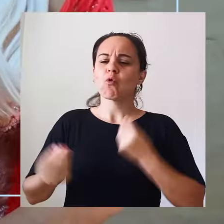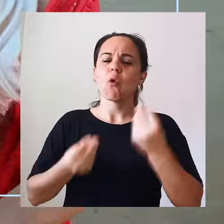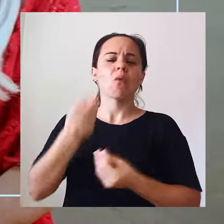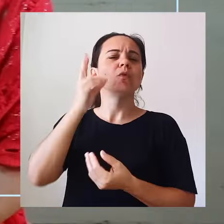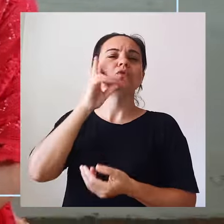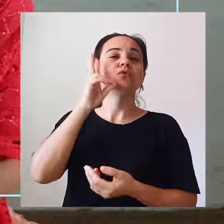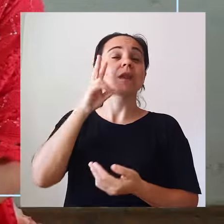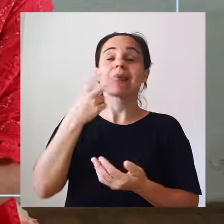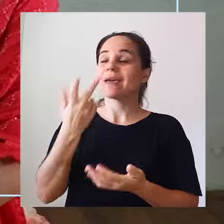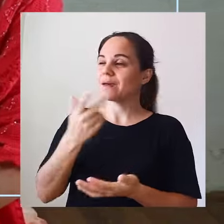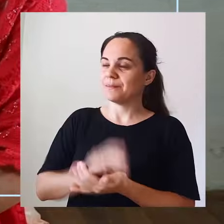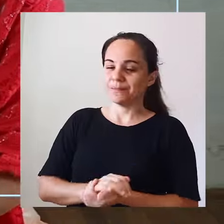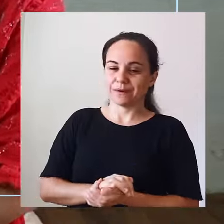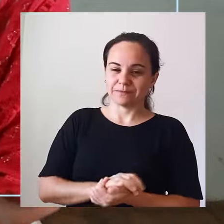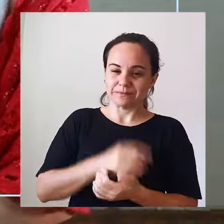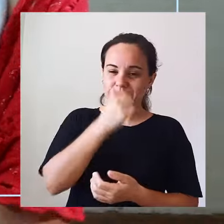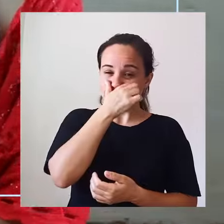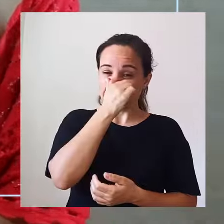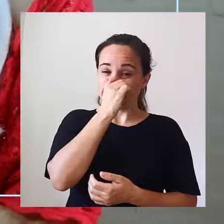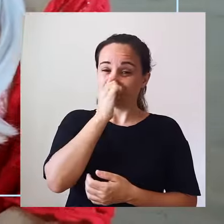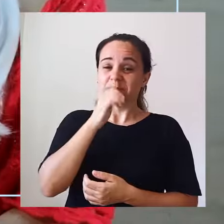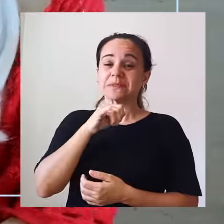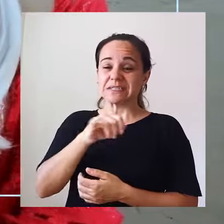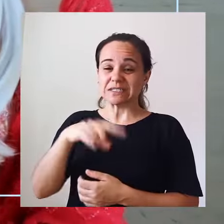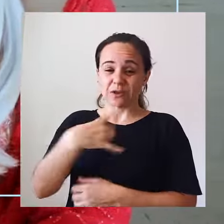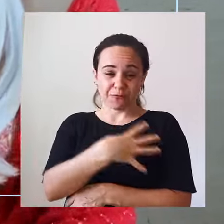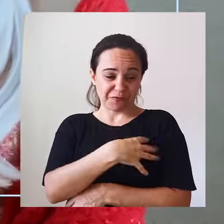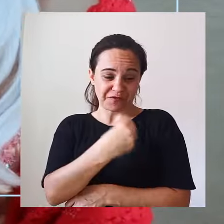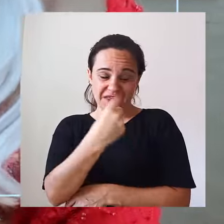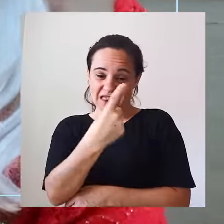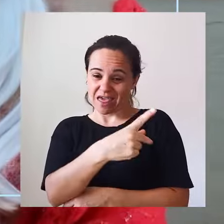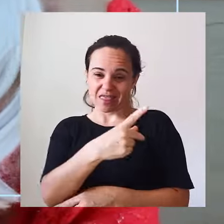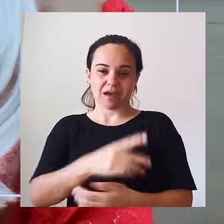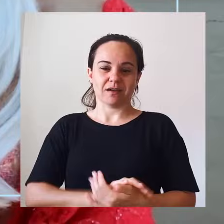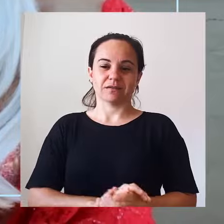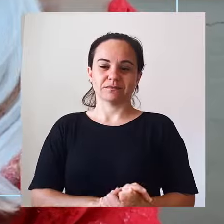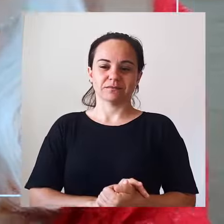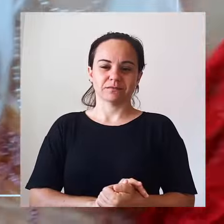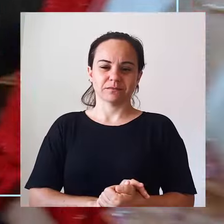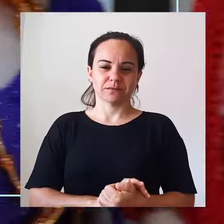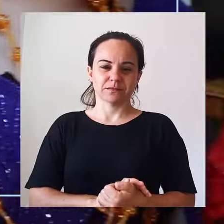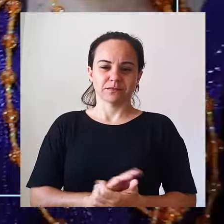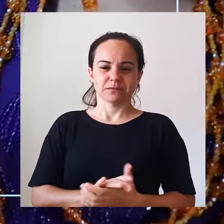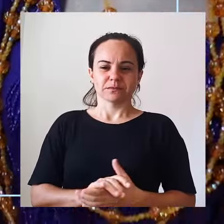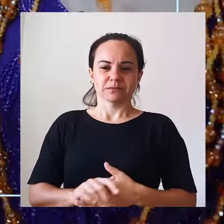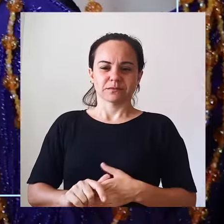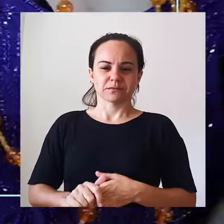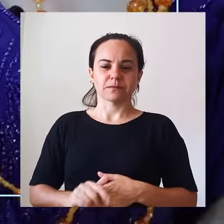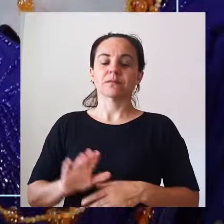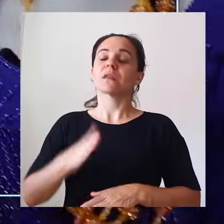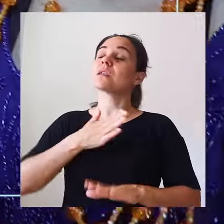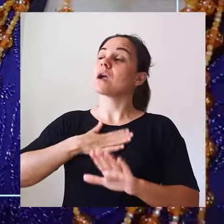se lembra se você é filha dele?